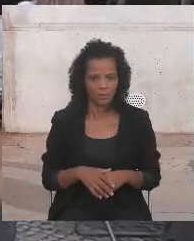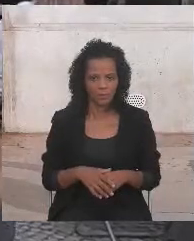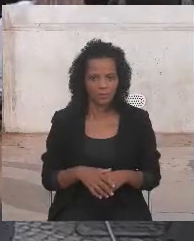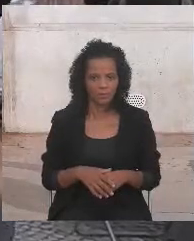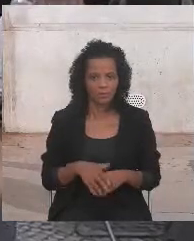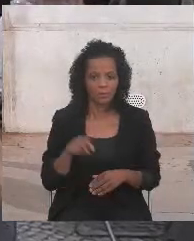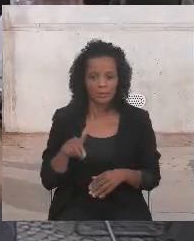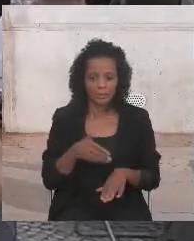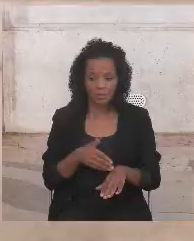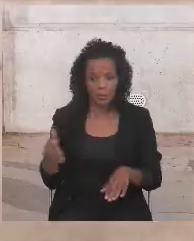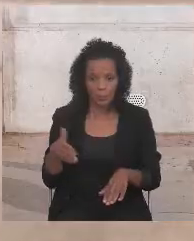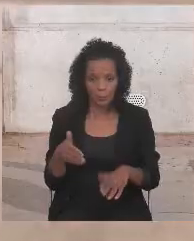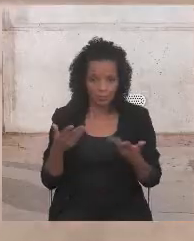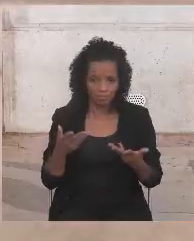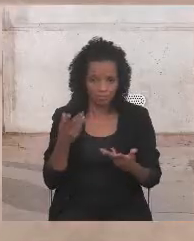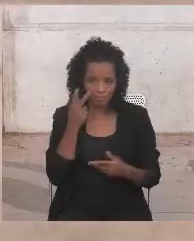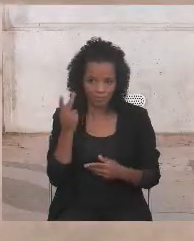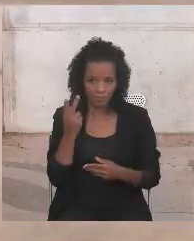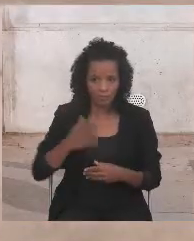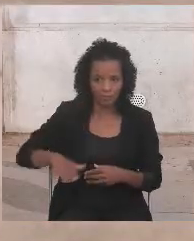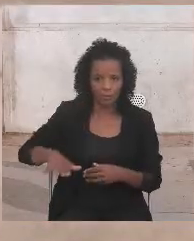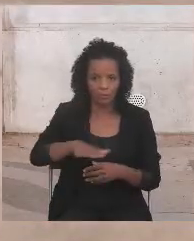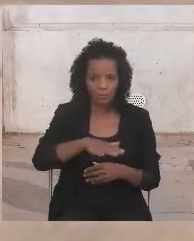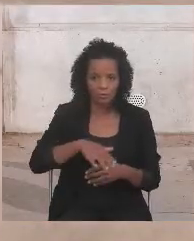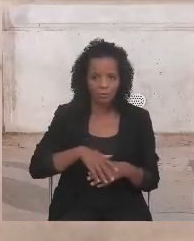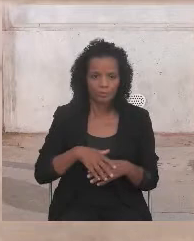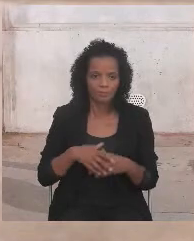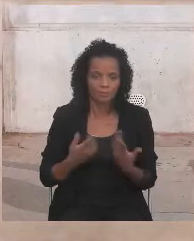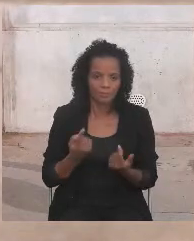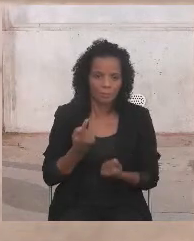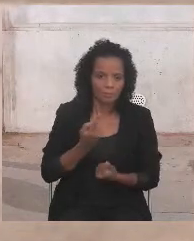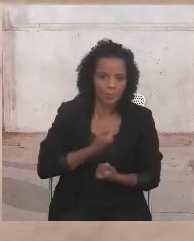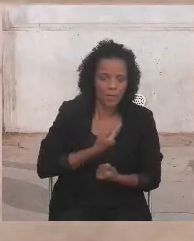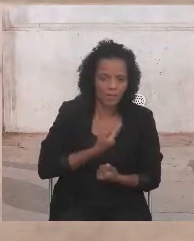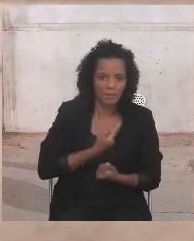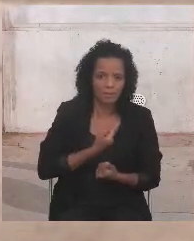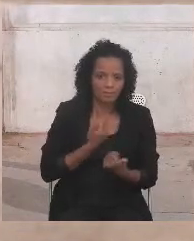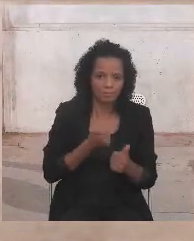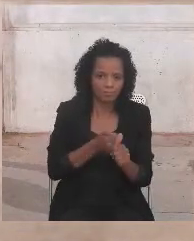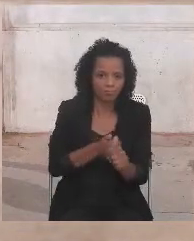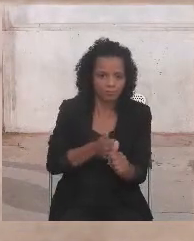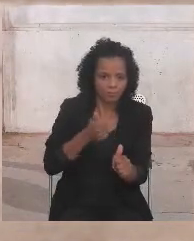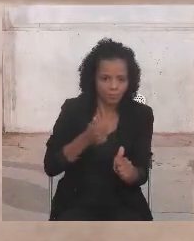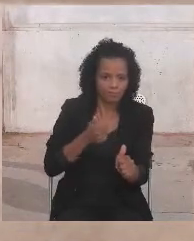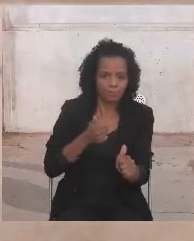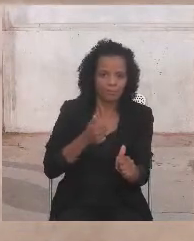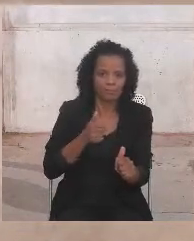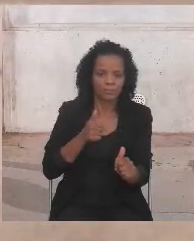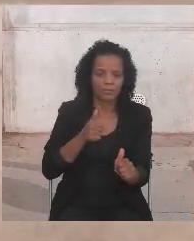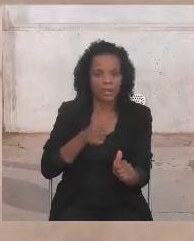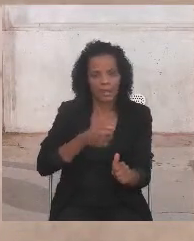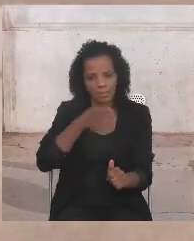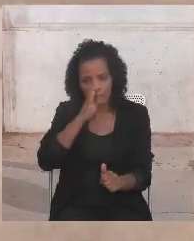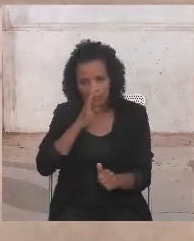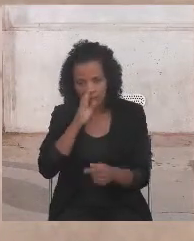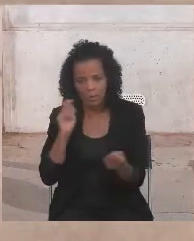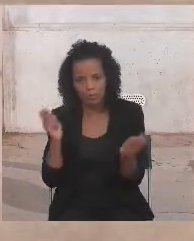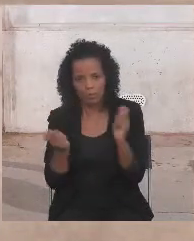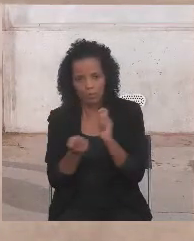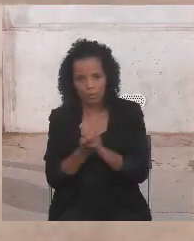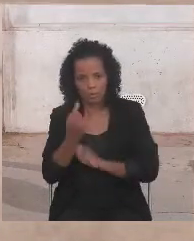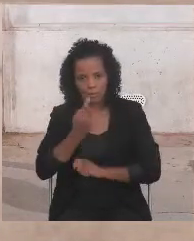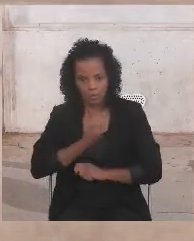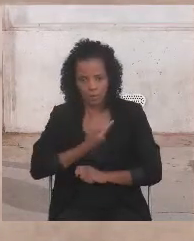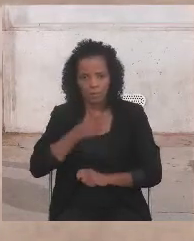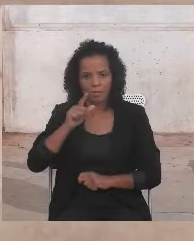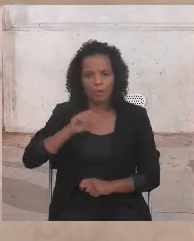Neste tempo em que vivemos, de distanciamento físico, da alteração de hábitos e de um mundo